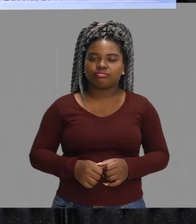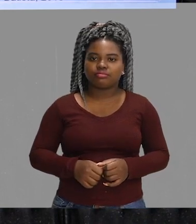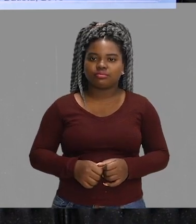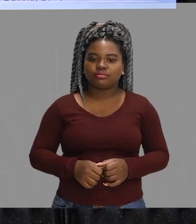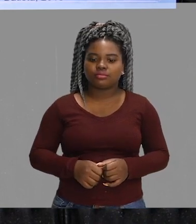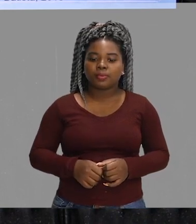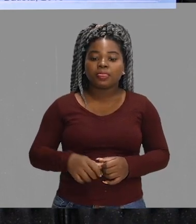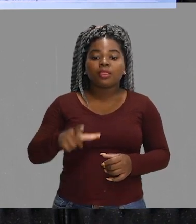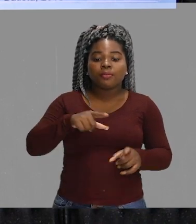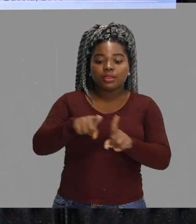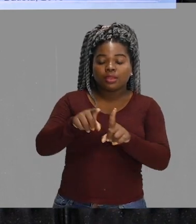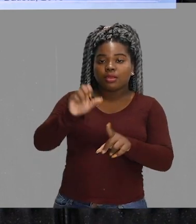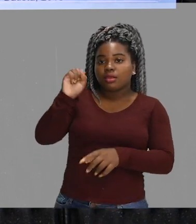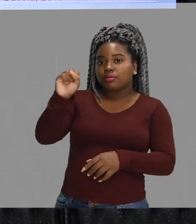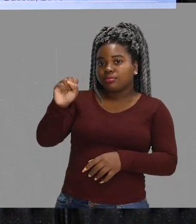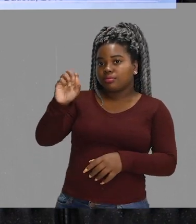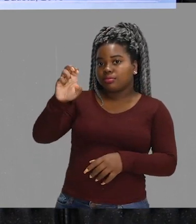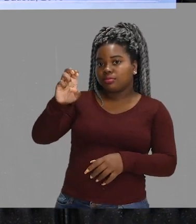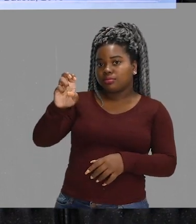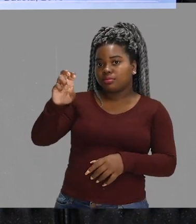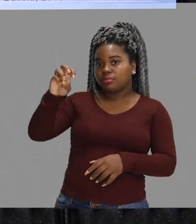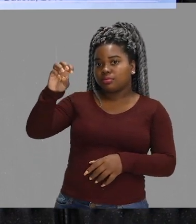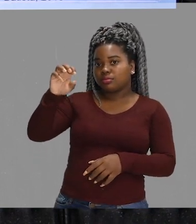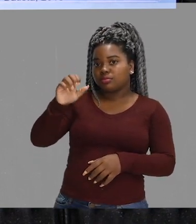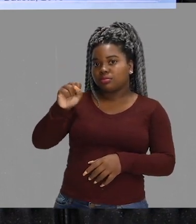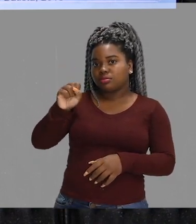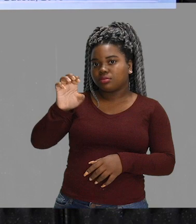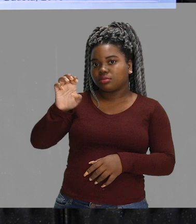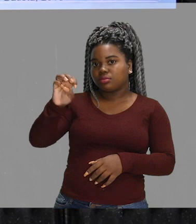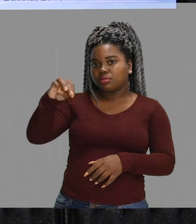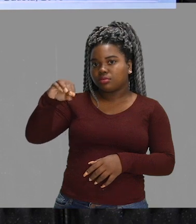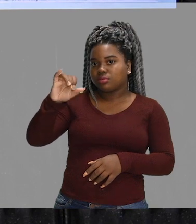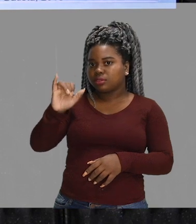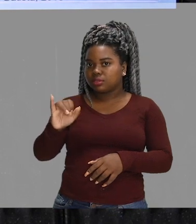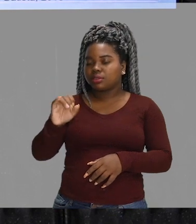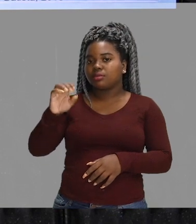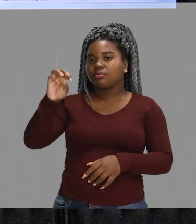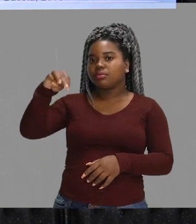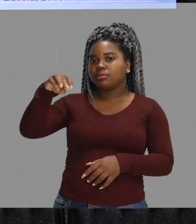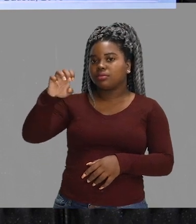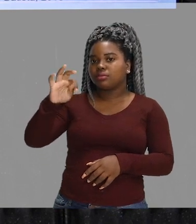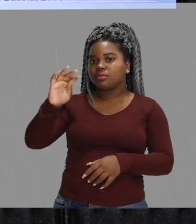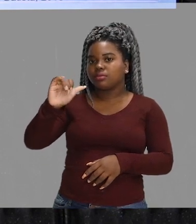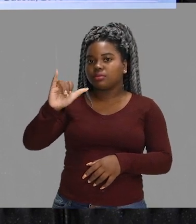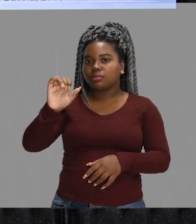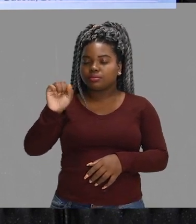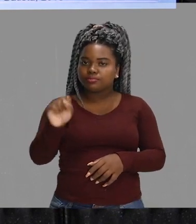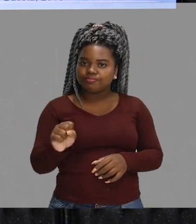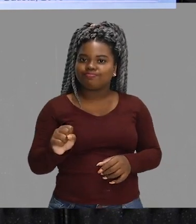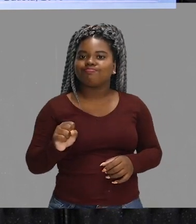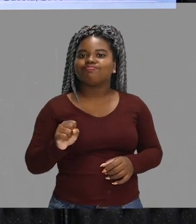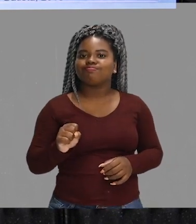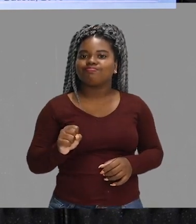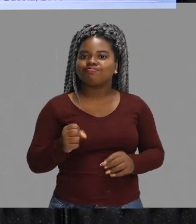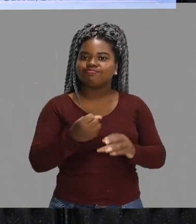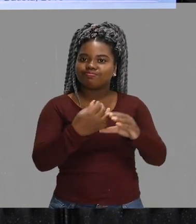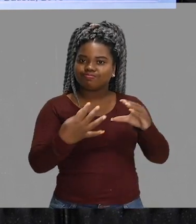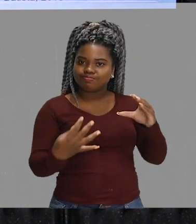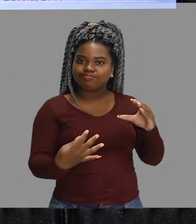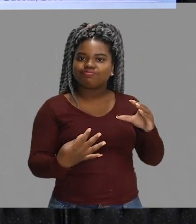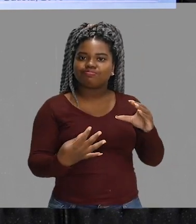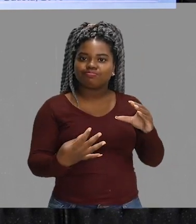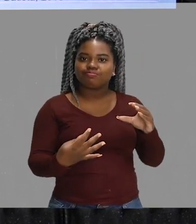D8, família 8B. Terminou em D9. Então, eu não tenho família 11B. D9,